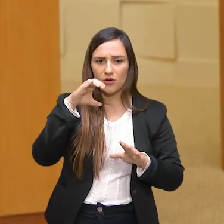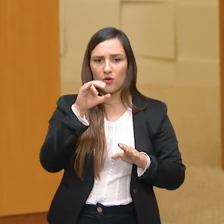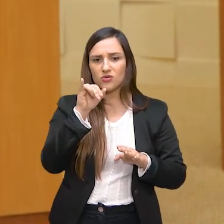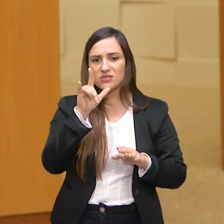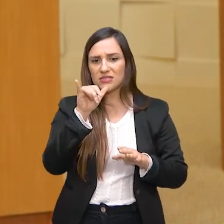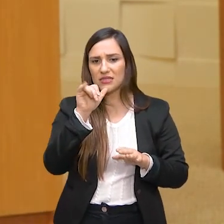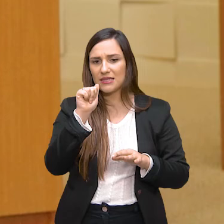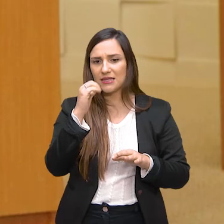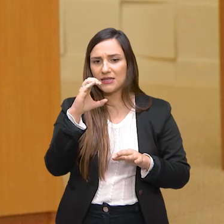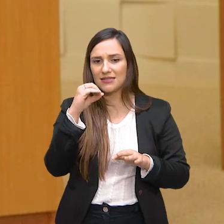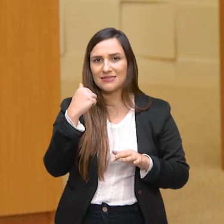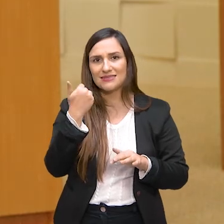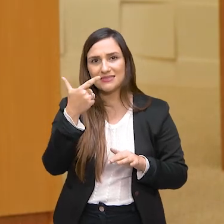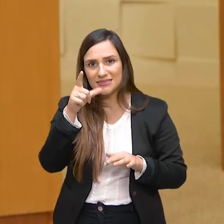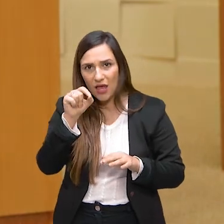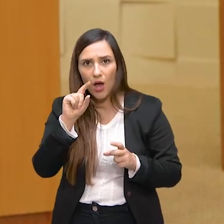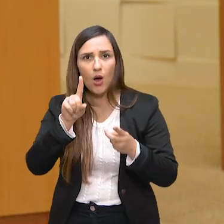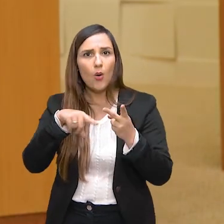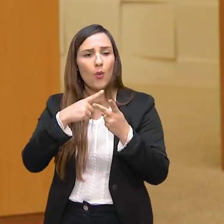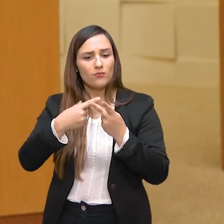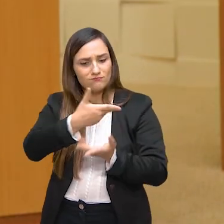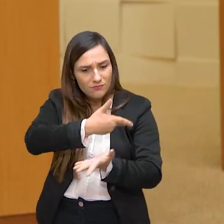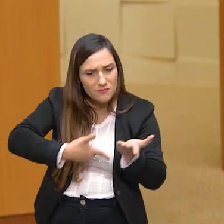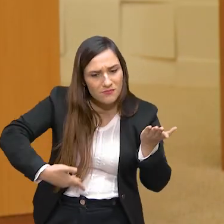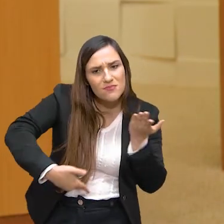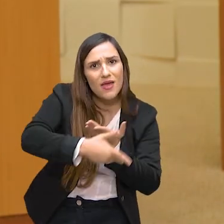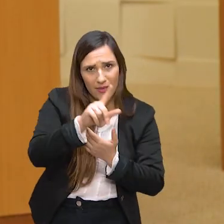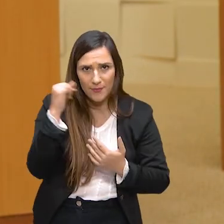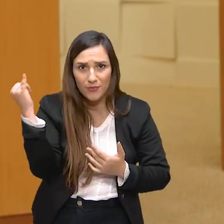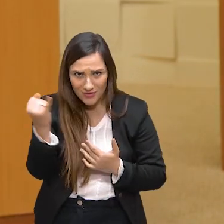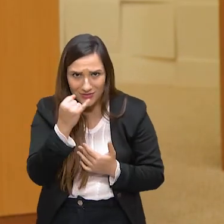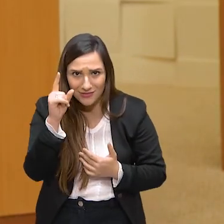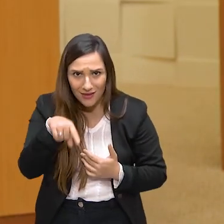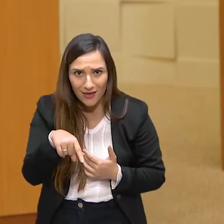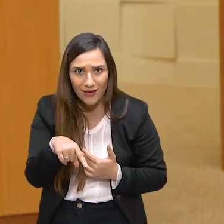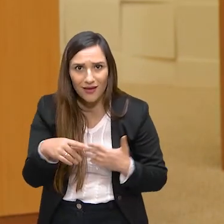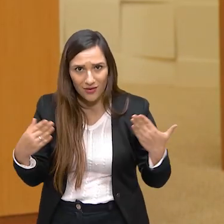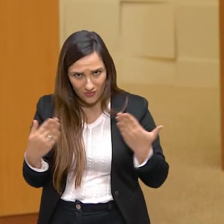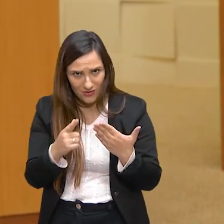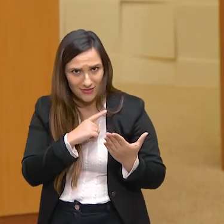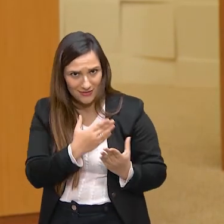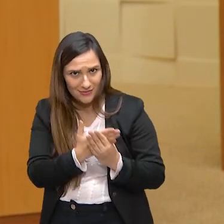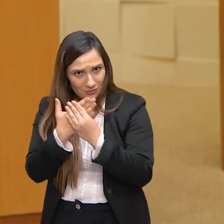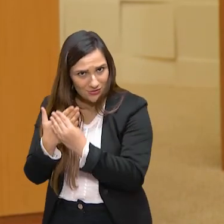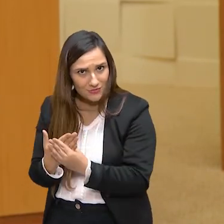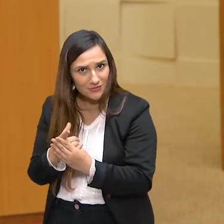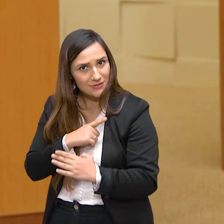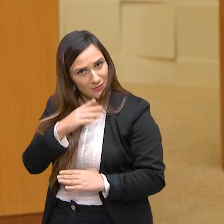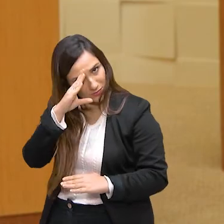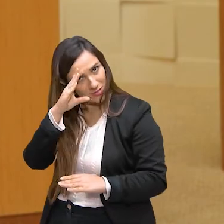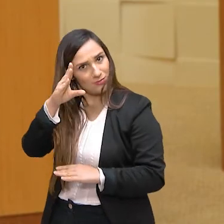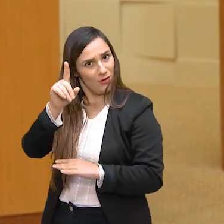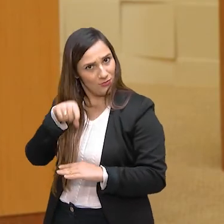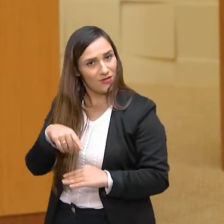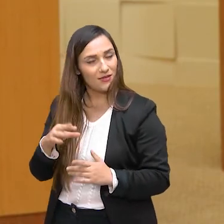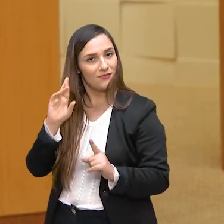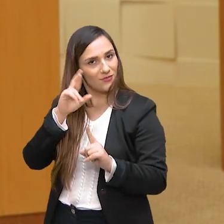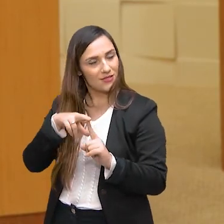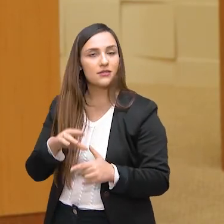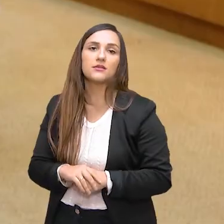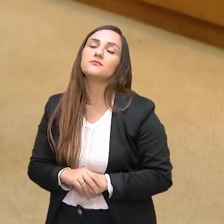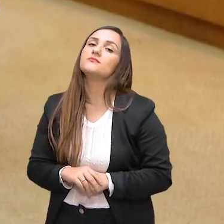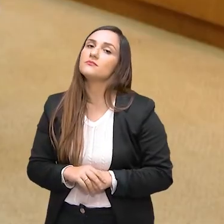né? Para a população, para o judiciário, e aí no código, no novo código, ela ganhou destaque, né,